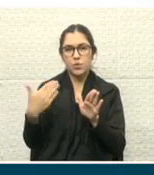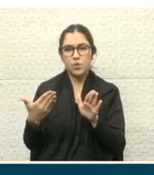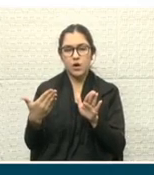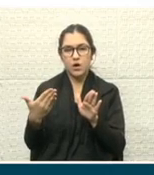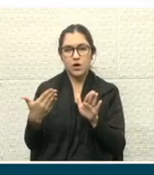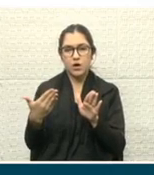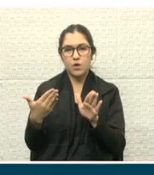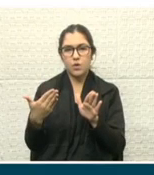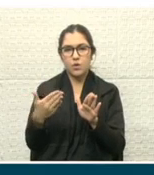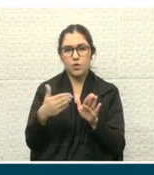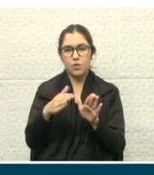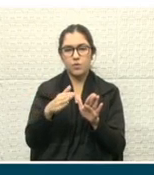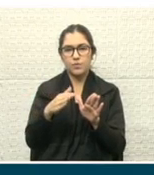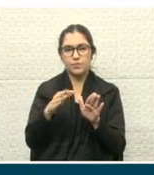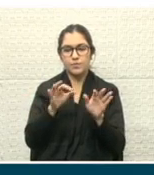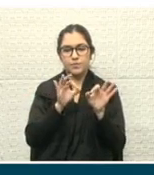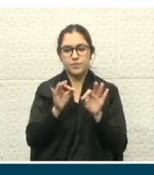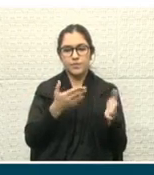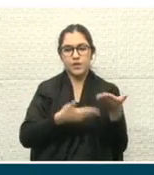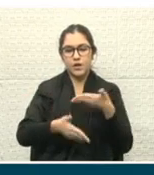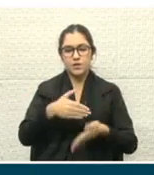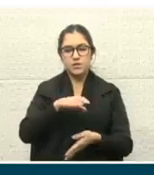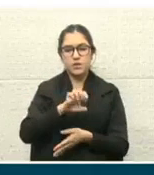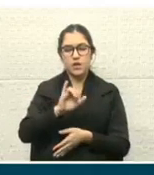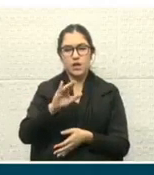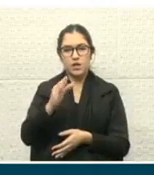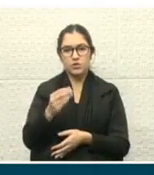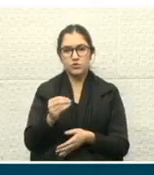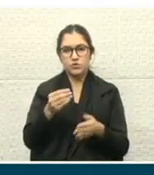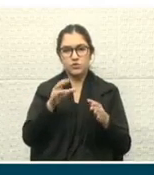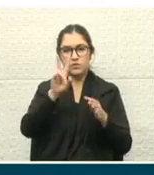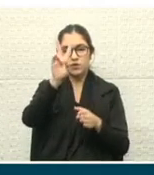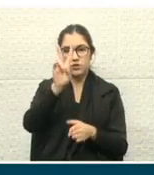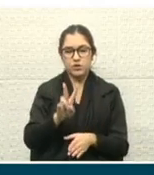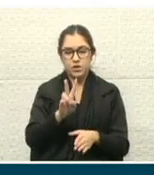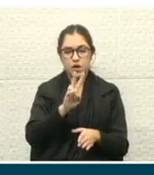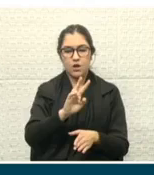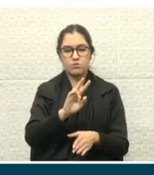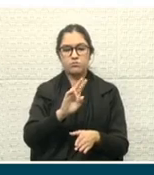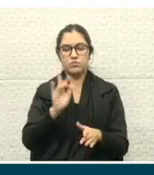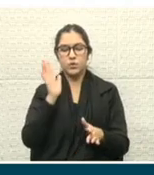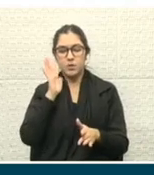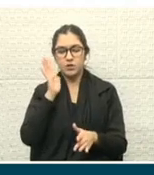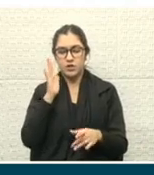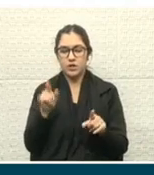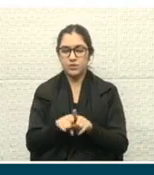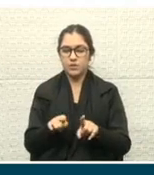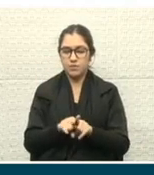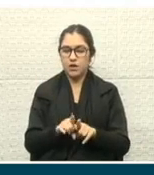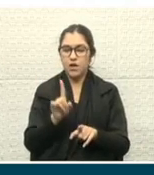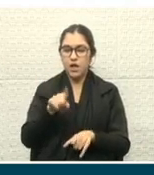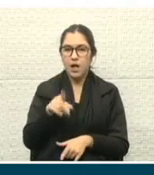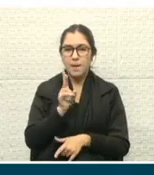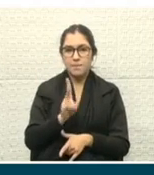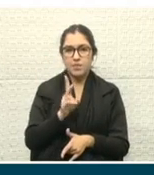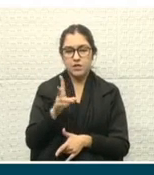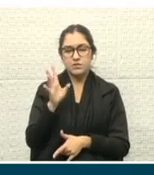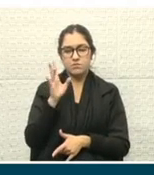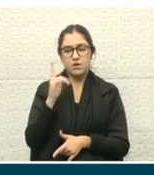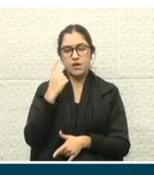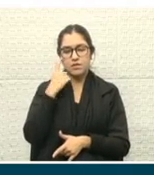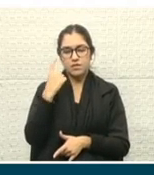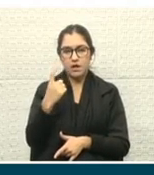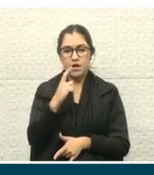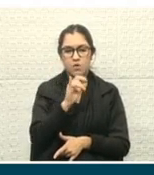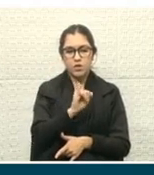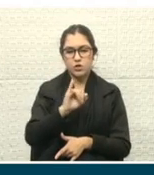seria o deslocamento em relação ao eixo vertical, em relação ao eixo imaginário. Então, vai ser a mesma ideia, o